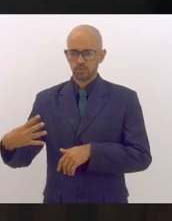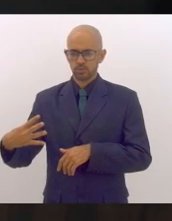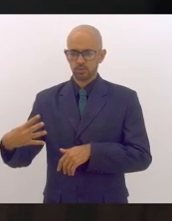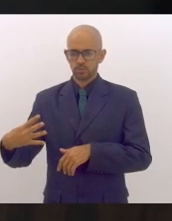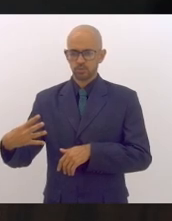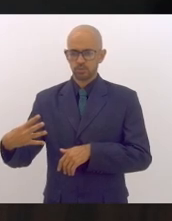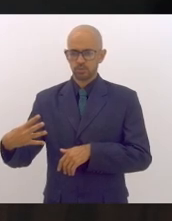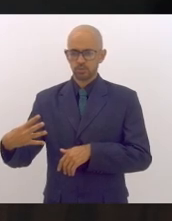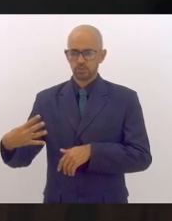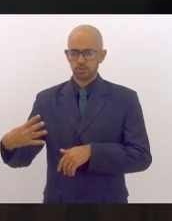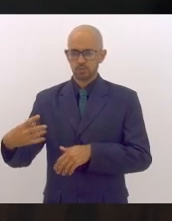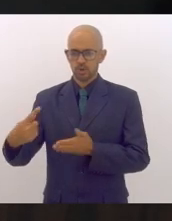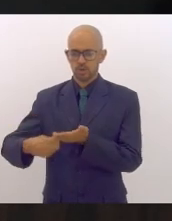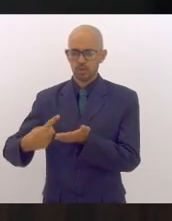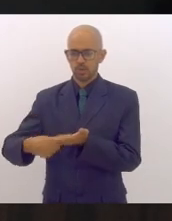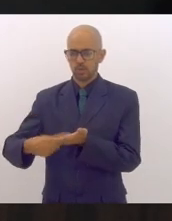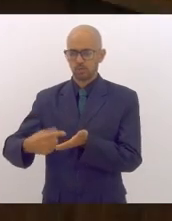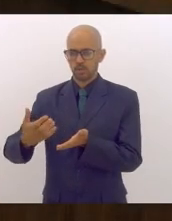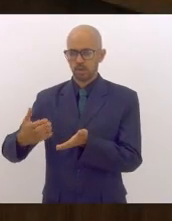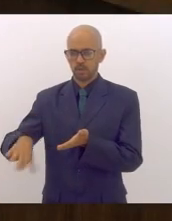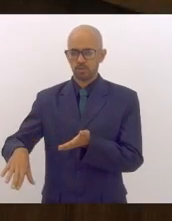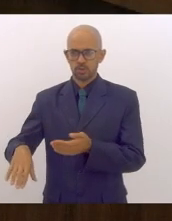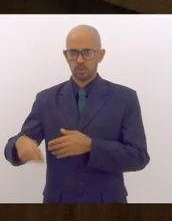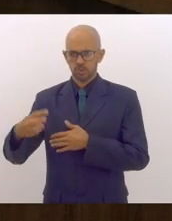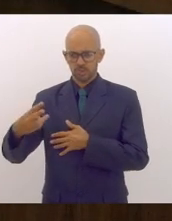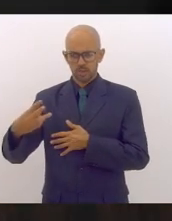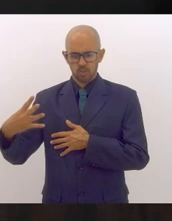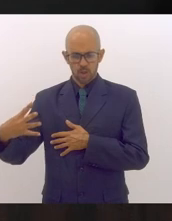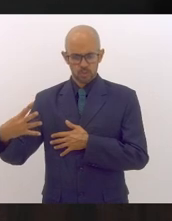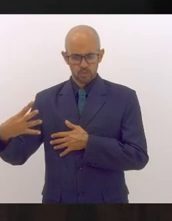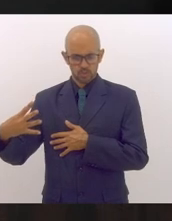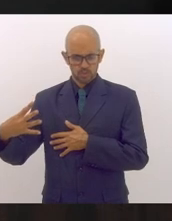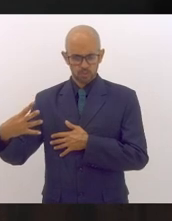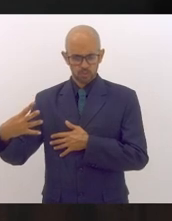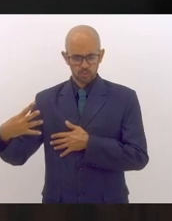Nós acordamos pela derrubada. O 34 é pela derrubada? Tudo.